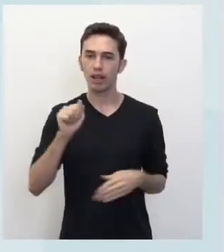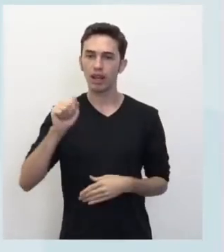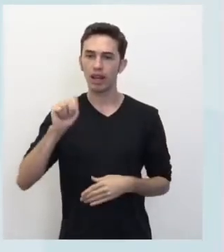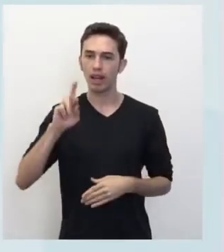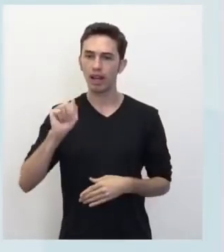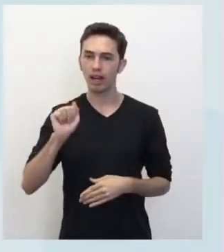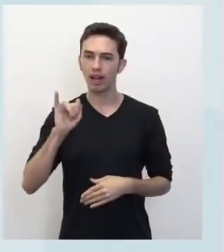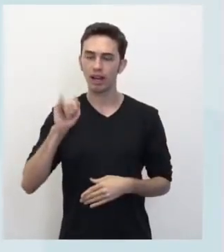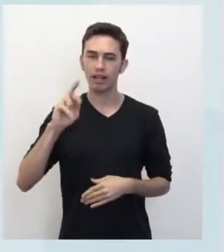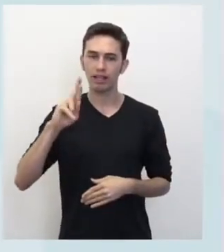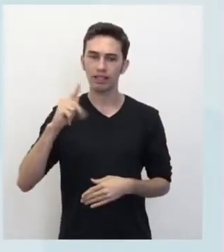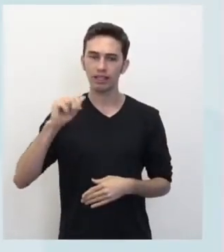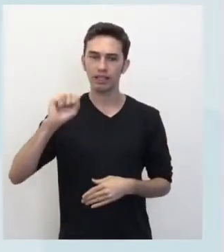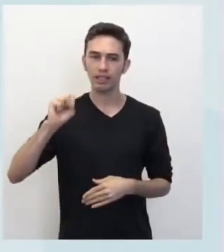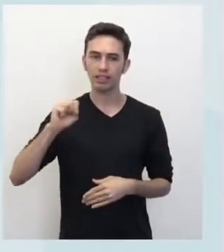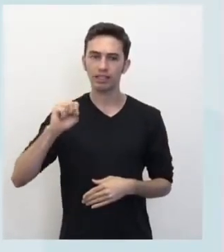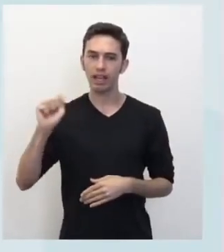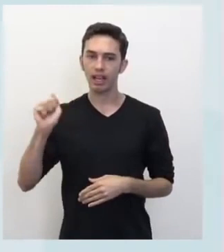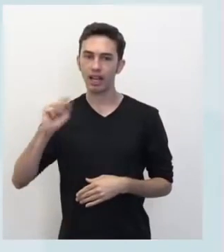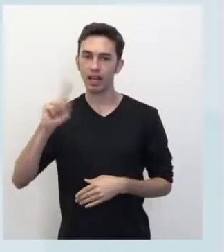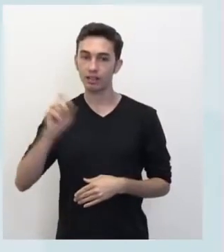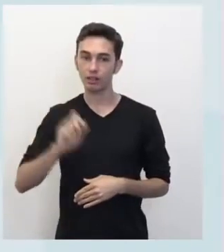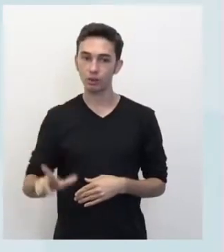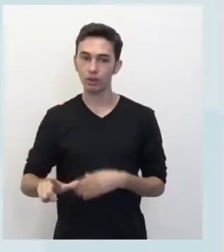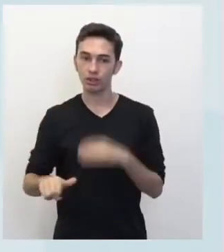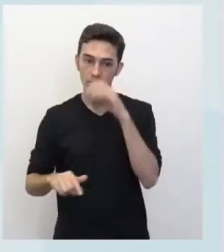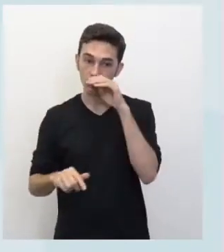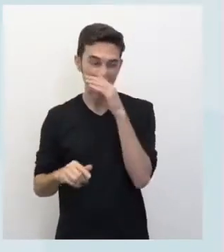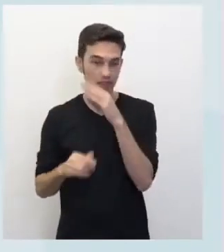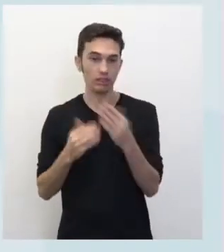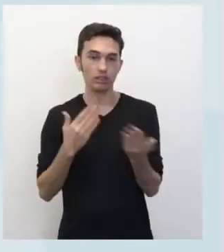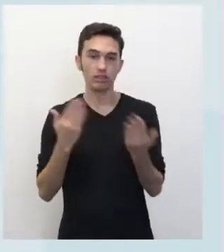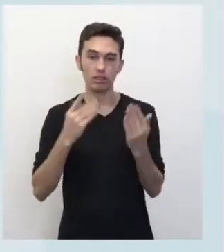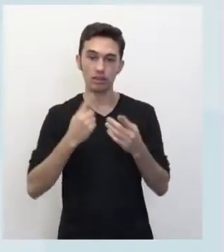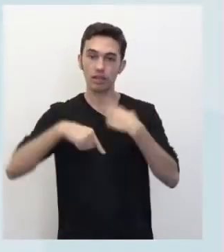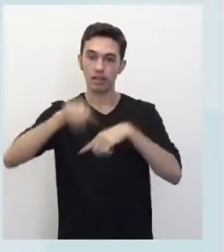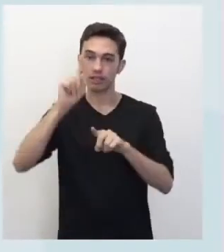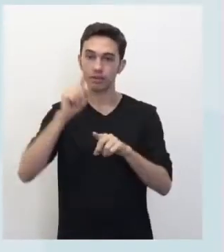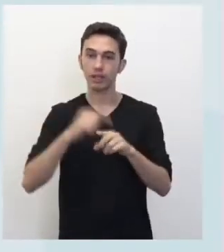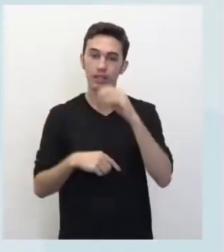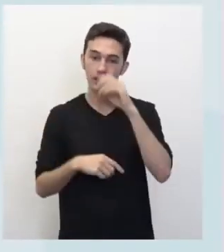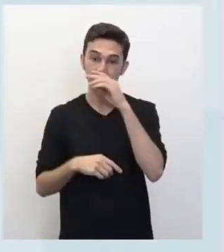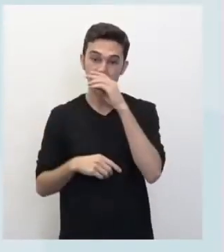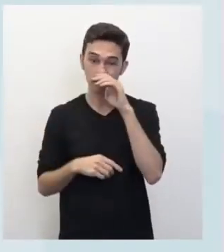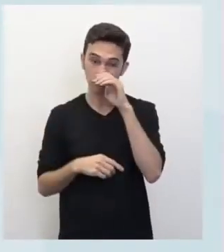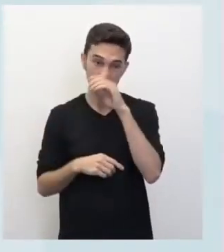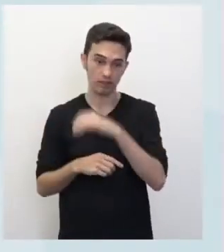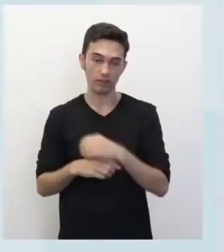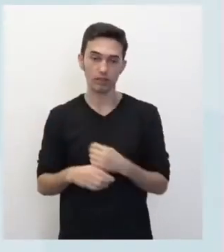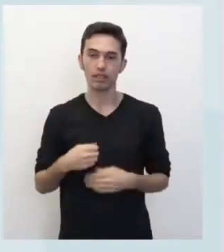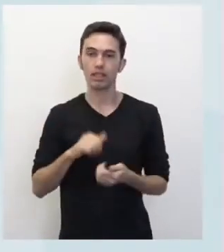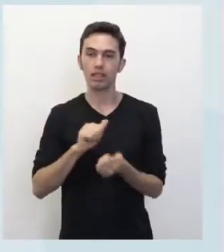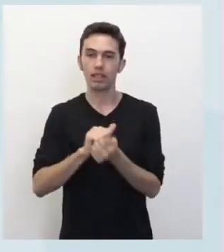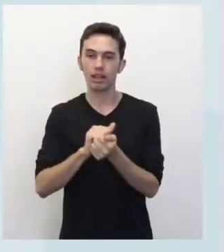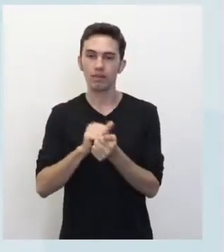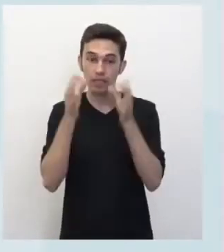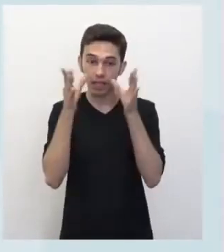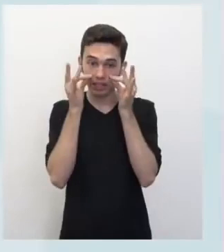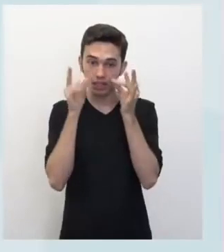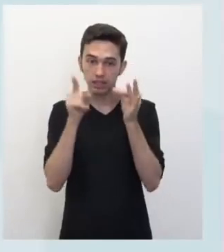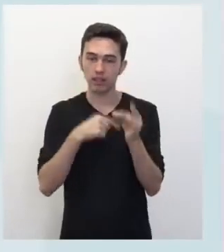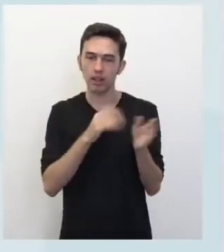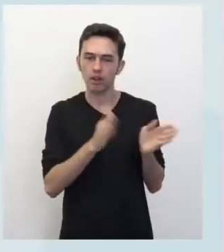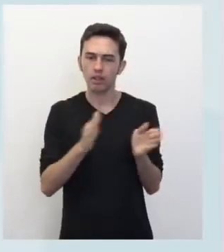adaptação. Atentando-se o que agora? Para a organização textual, ok? Retomar características do gênero notícia